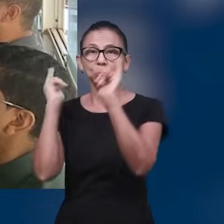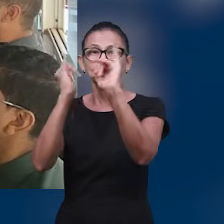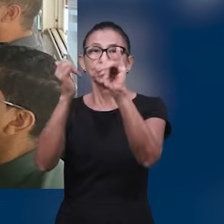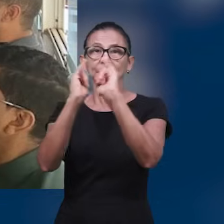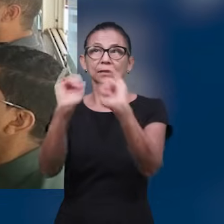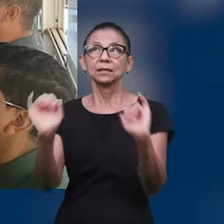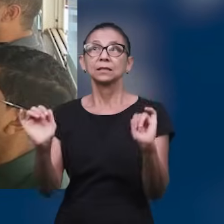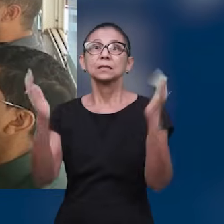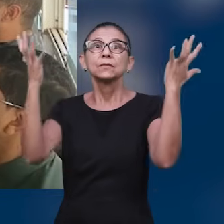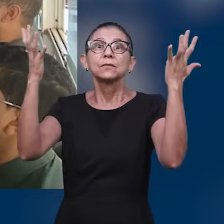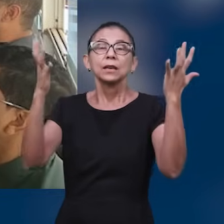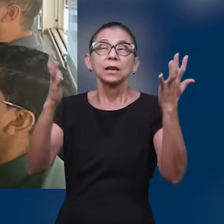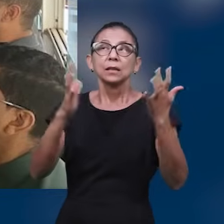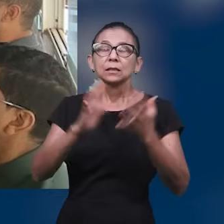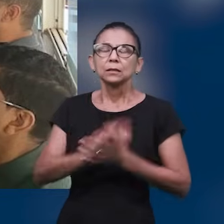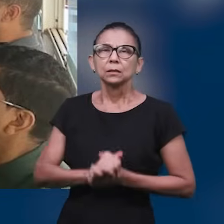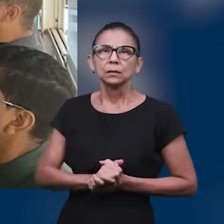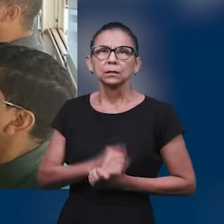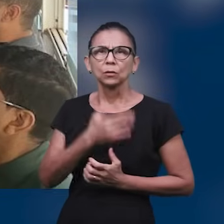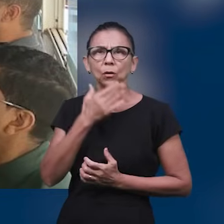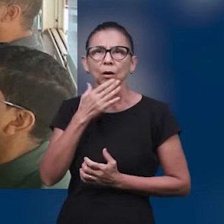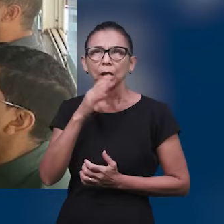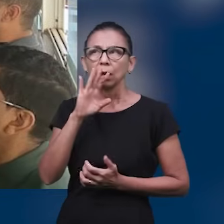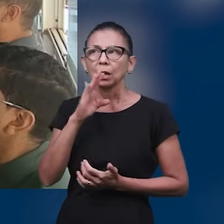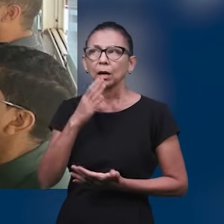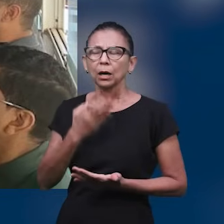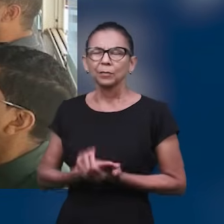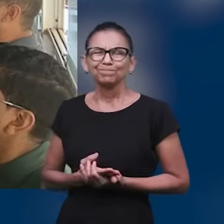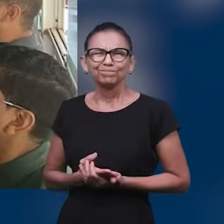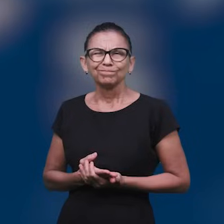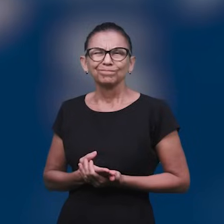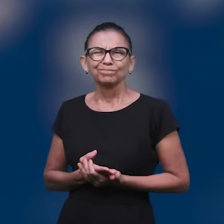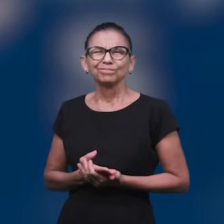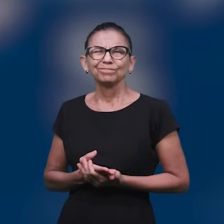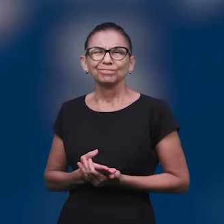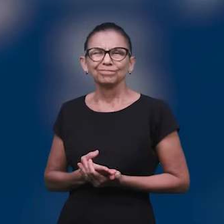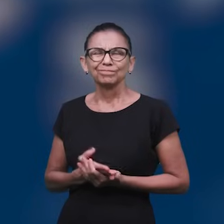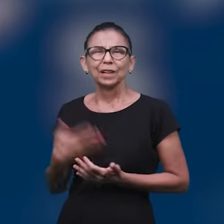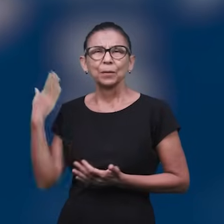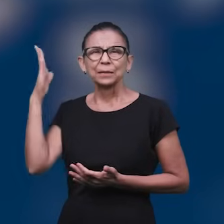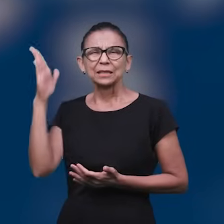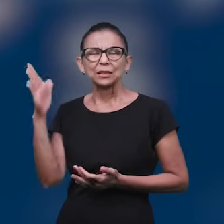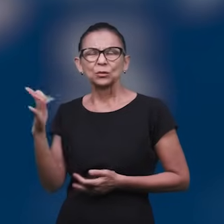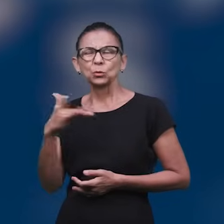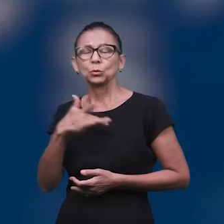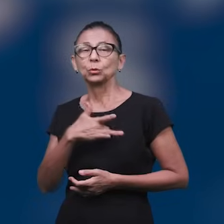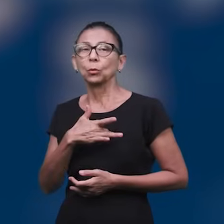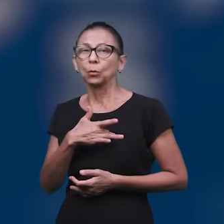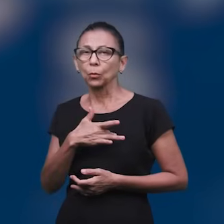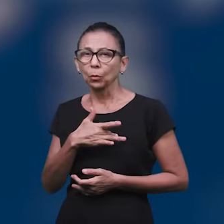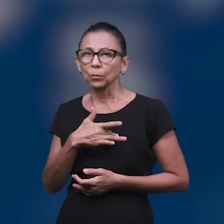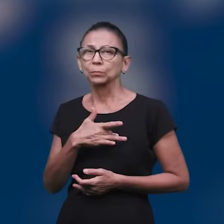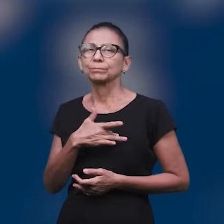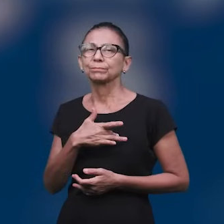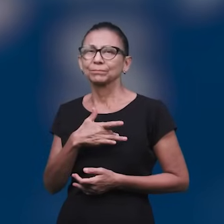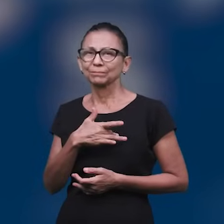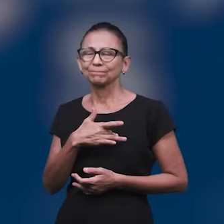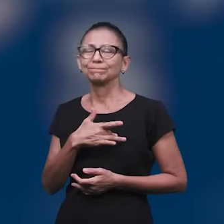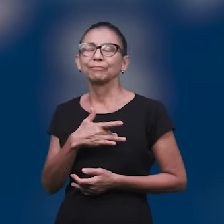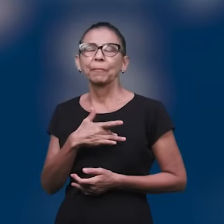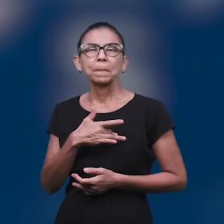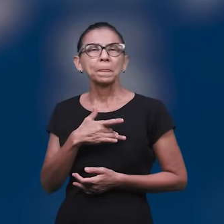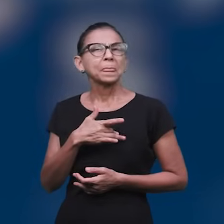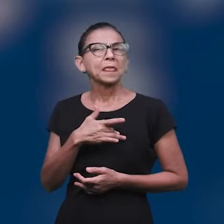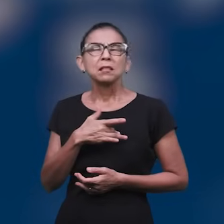E ao assistir o evento, ele disse que ficou extremamente tocado pela palavra e pela forma que foi